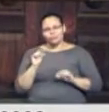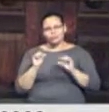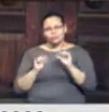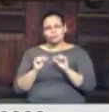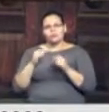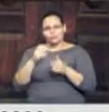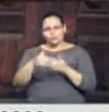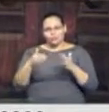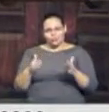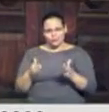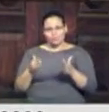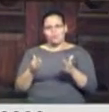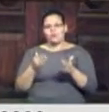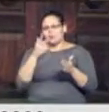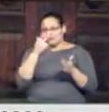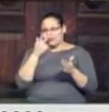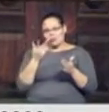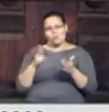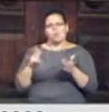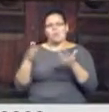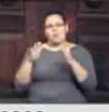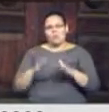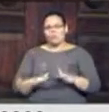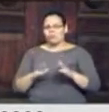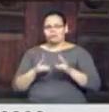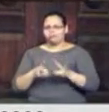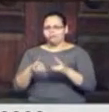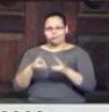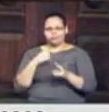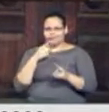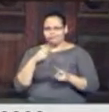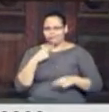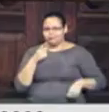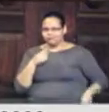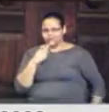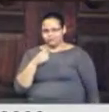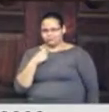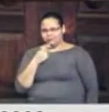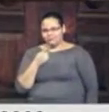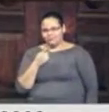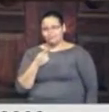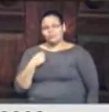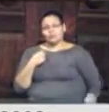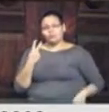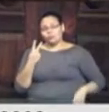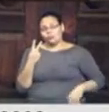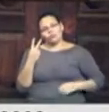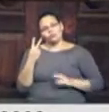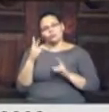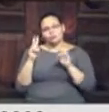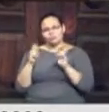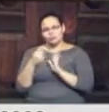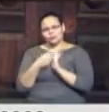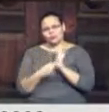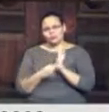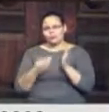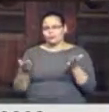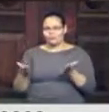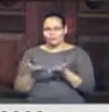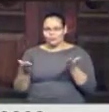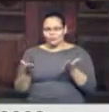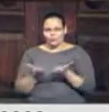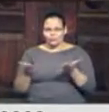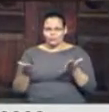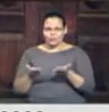está desmoronando. Essas duas matérias de hoje, já está claro que não serão aprovadas